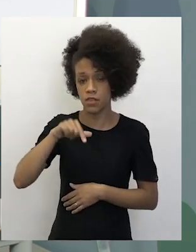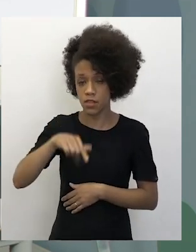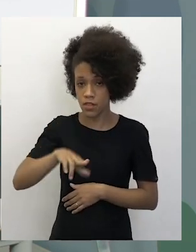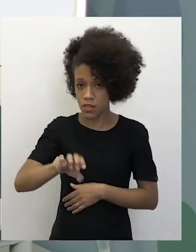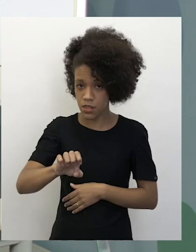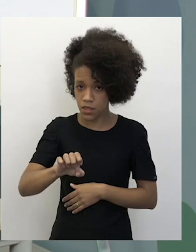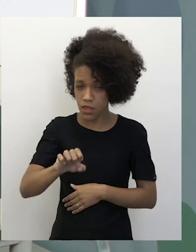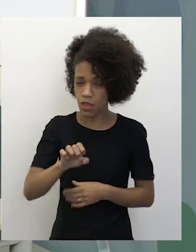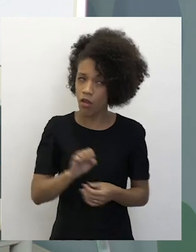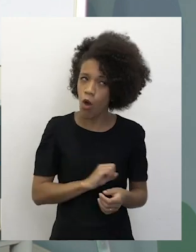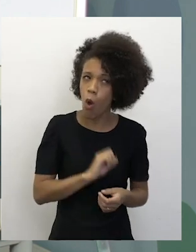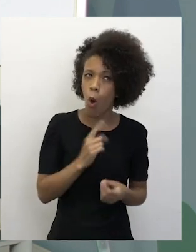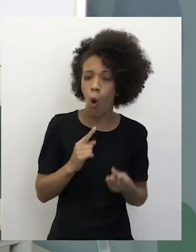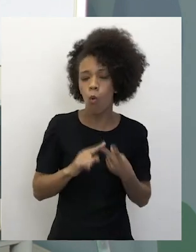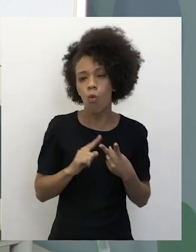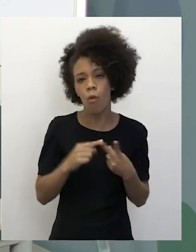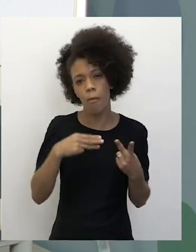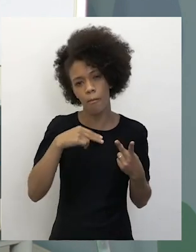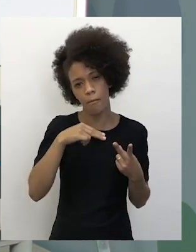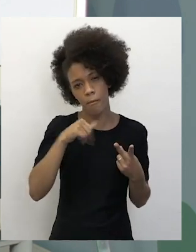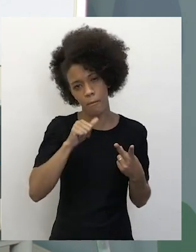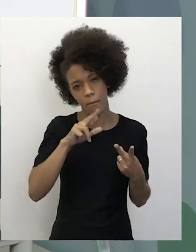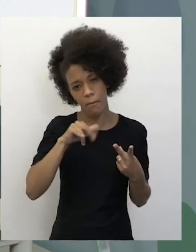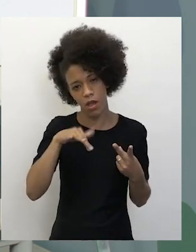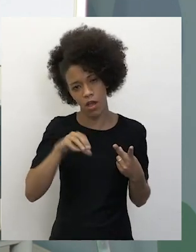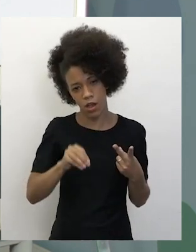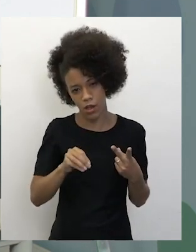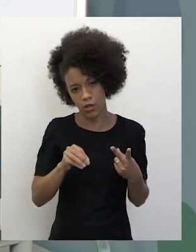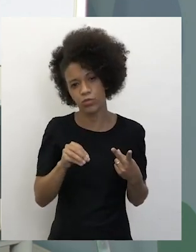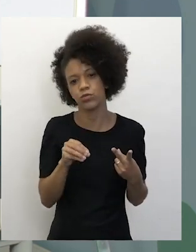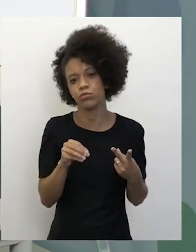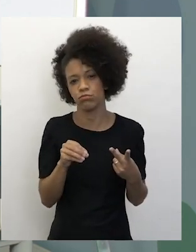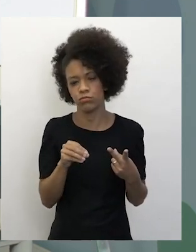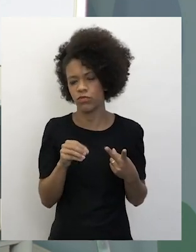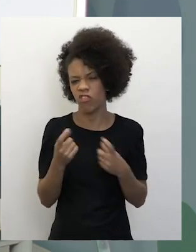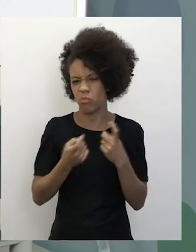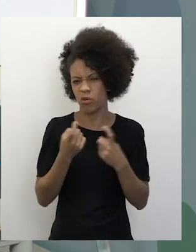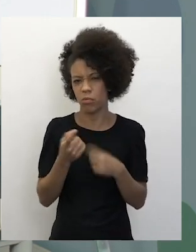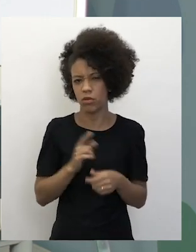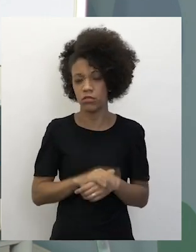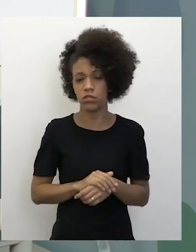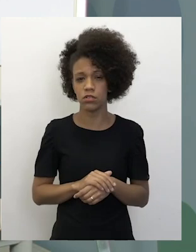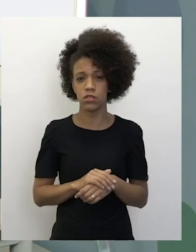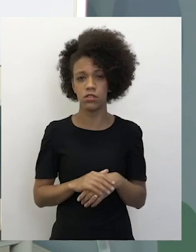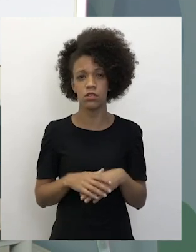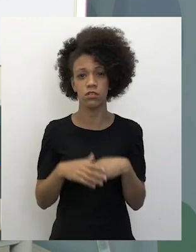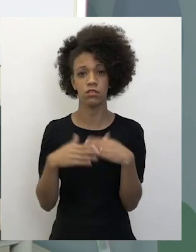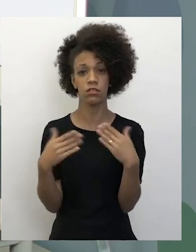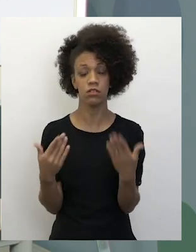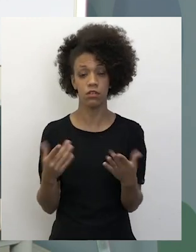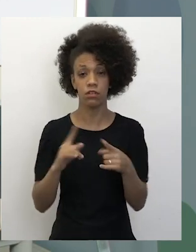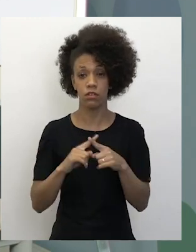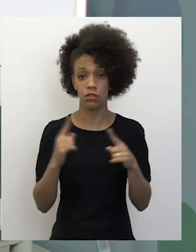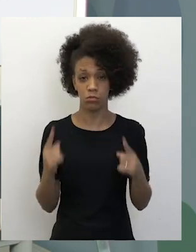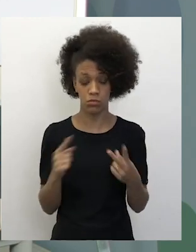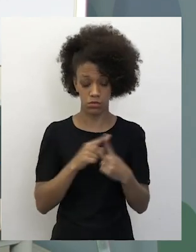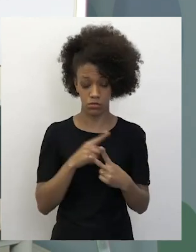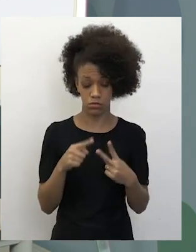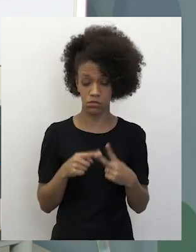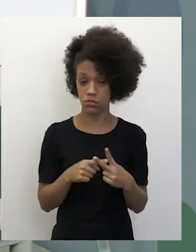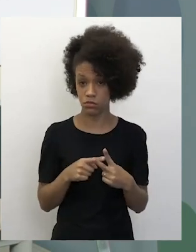Mário Quintana um desses dois tá me corrijam não vou preocupar e agora não mas os dois são poetas